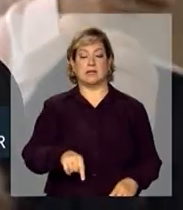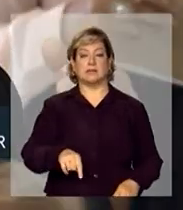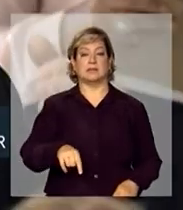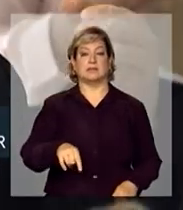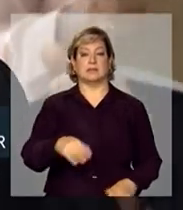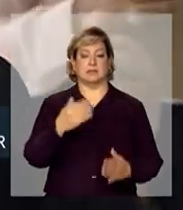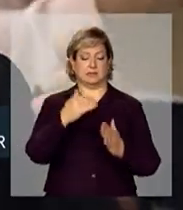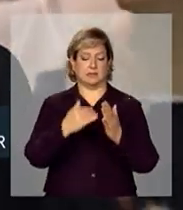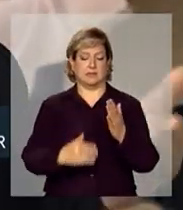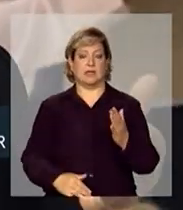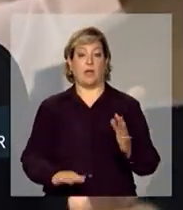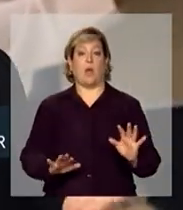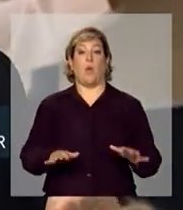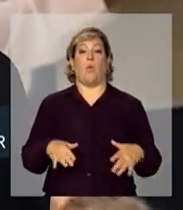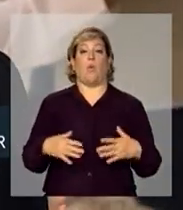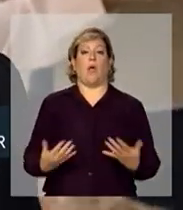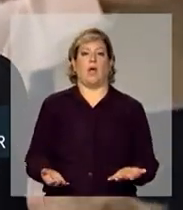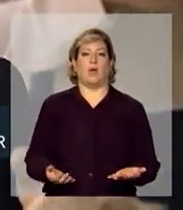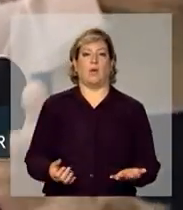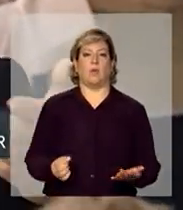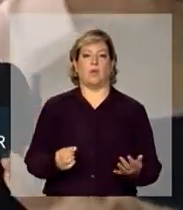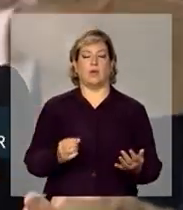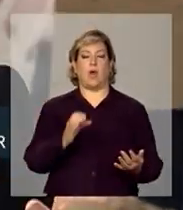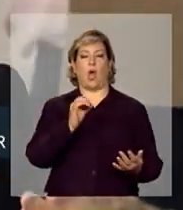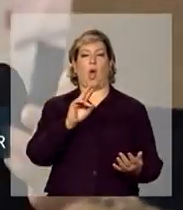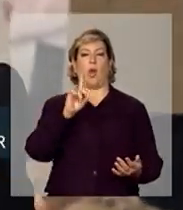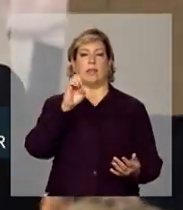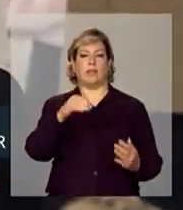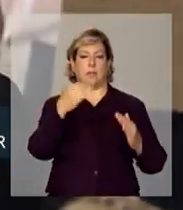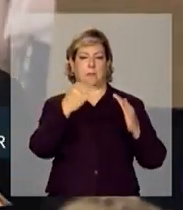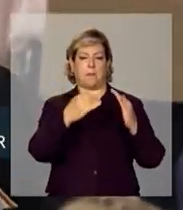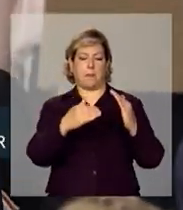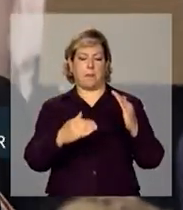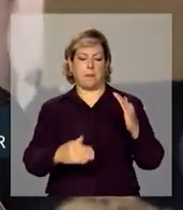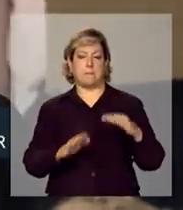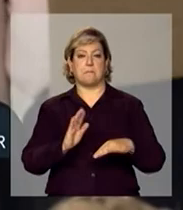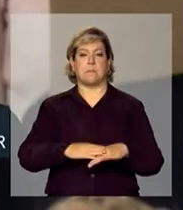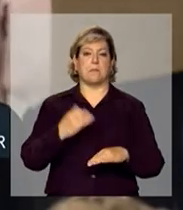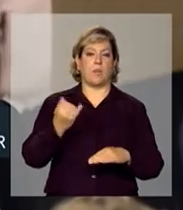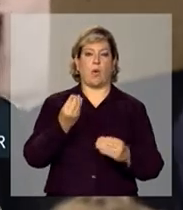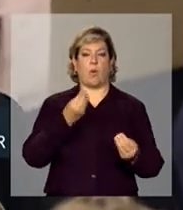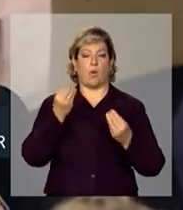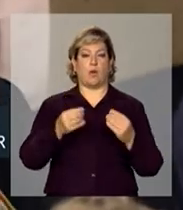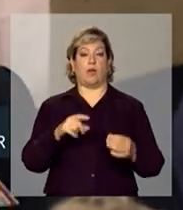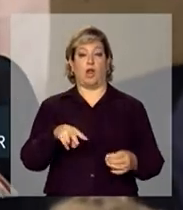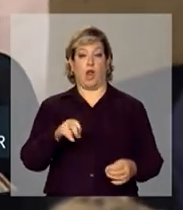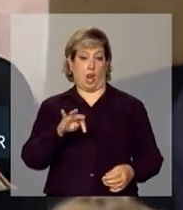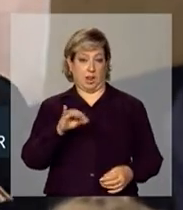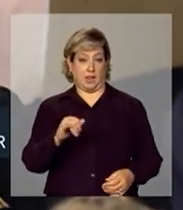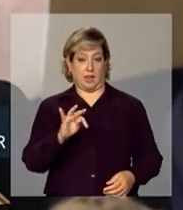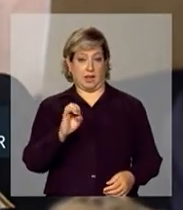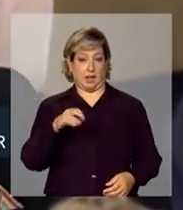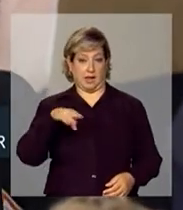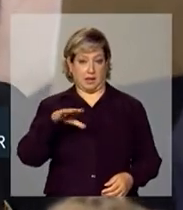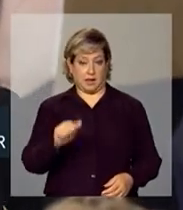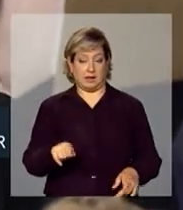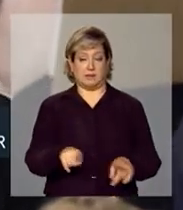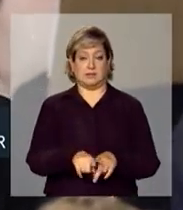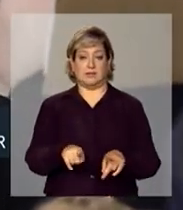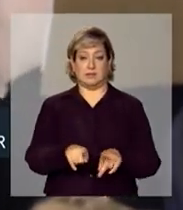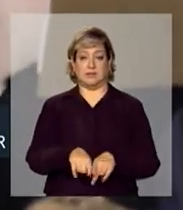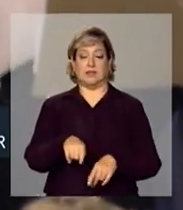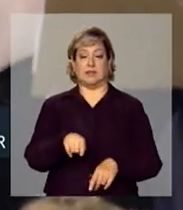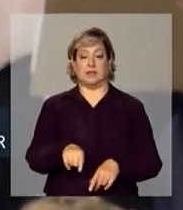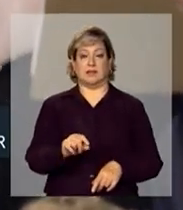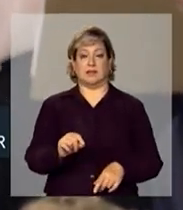A Hierarquia legal dessa lista tendo em vista que a nota técnica e o peso da nota técnica